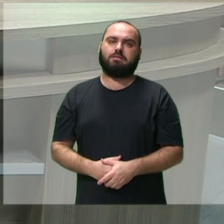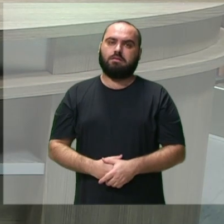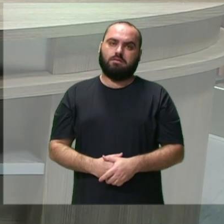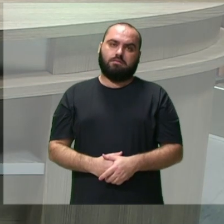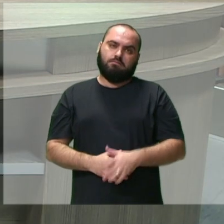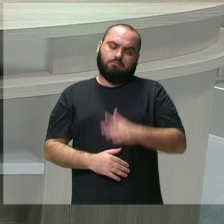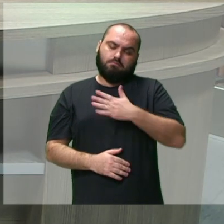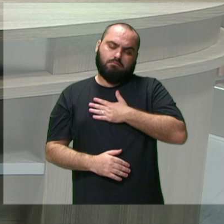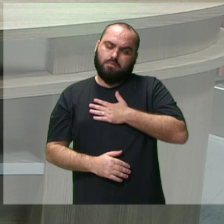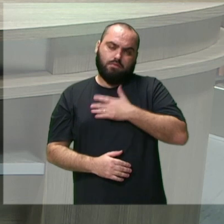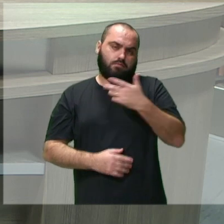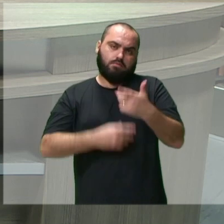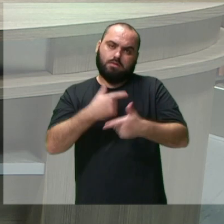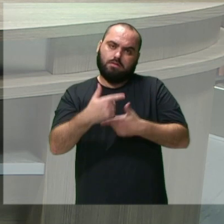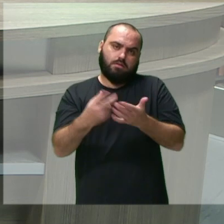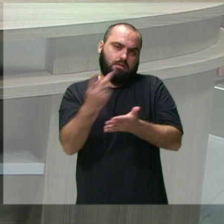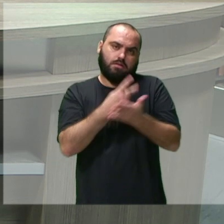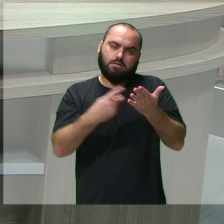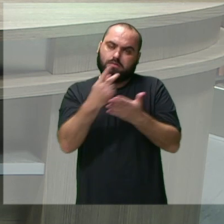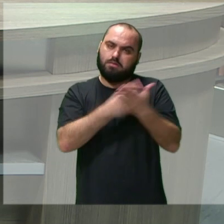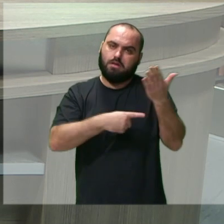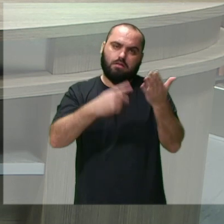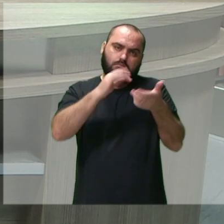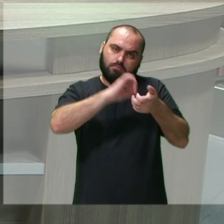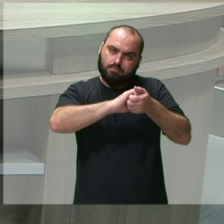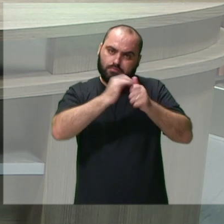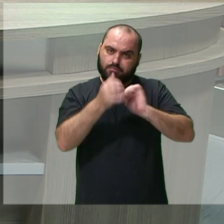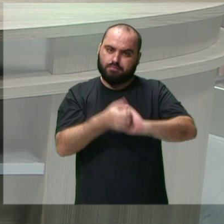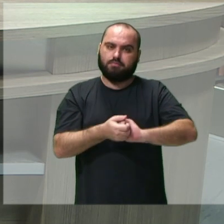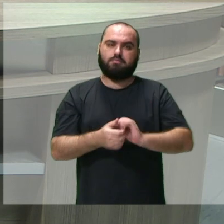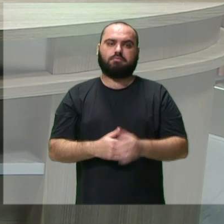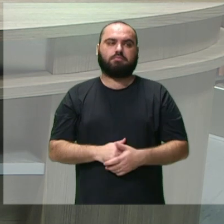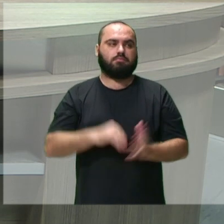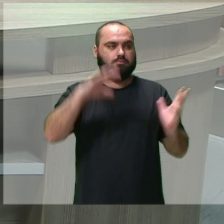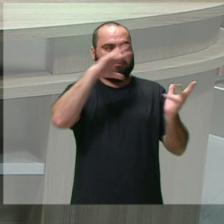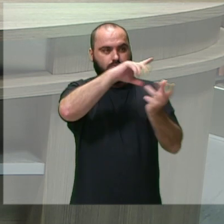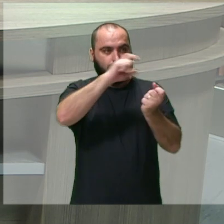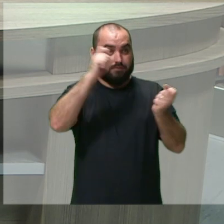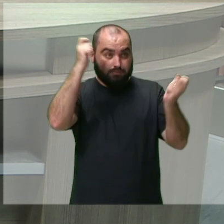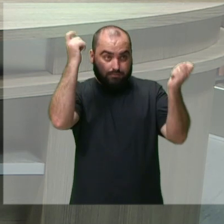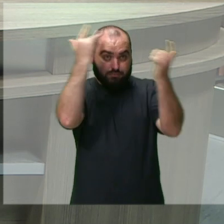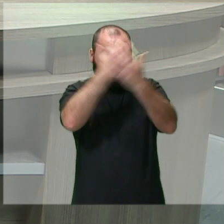artes plásticas. Então, é ali que eu foco, né? É deixar beleza para o mundo, né? Aí